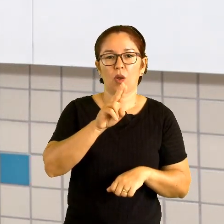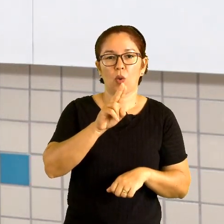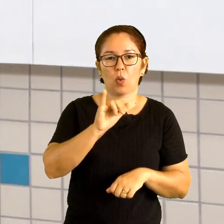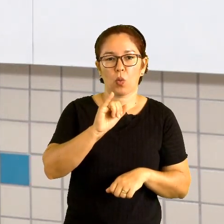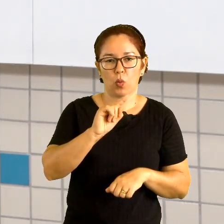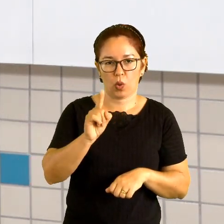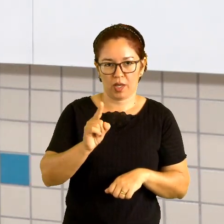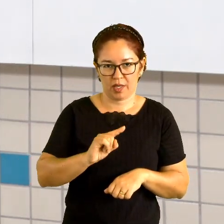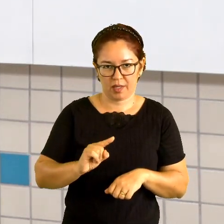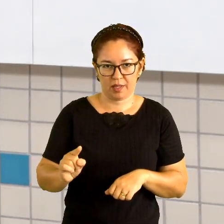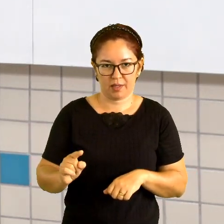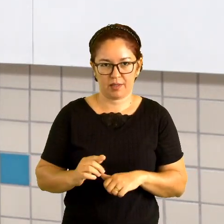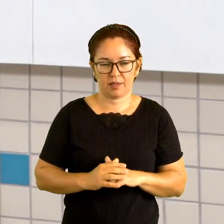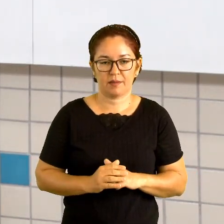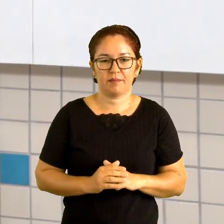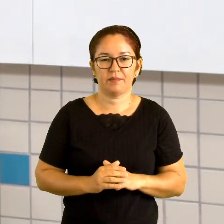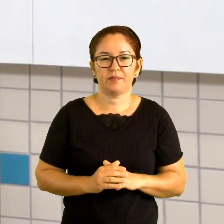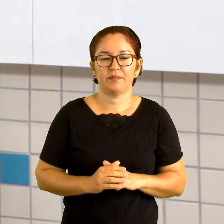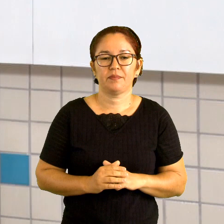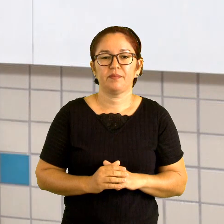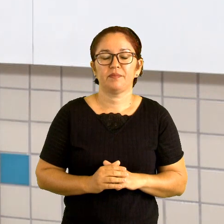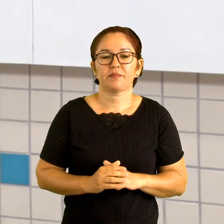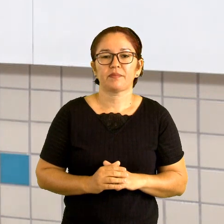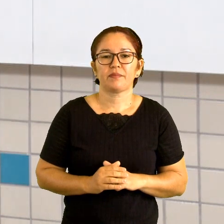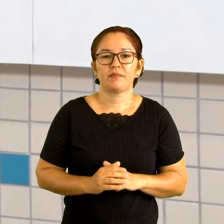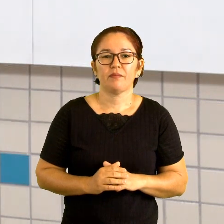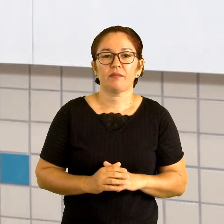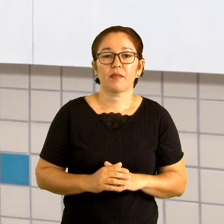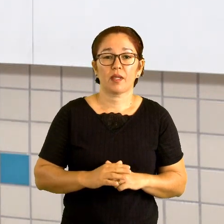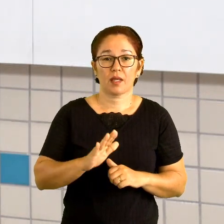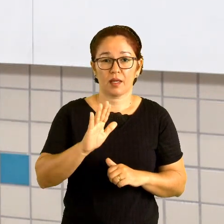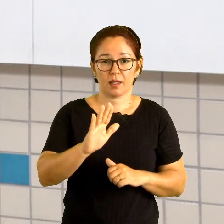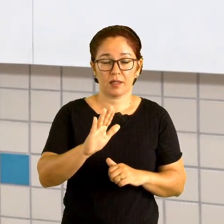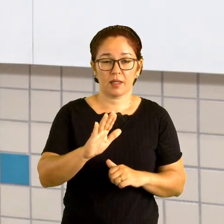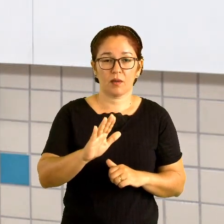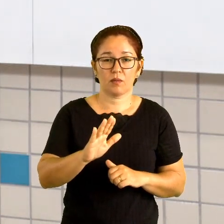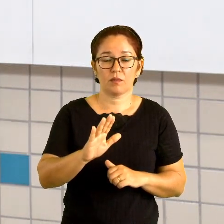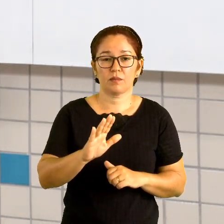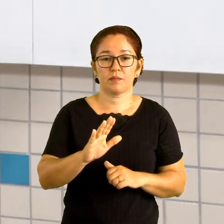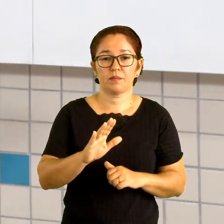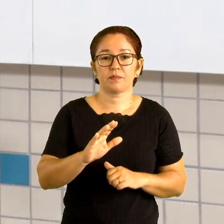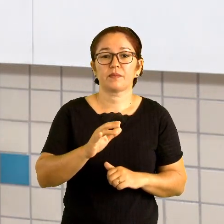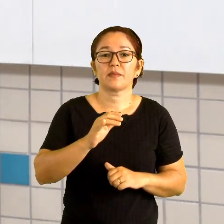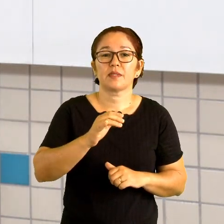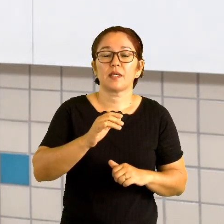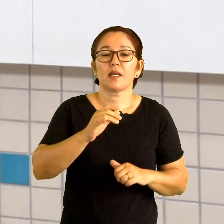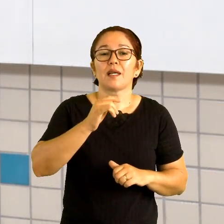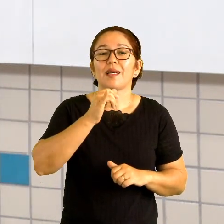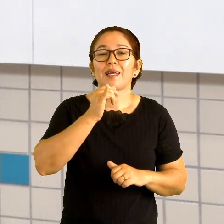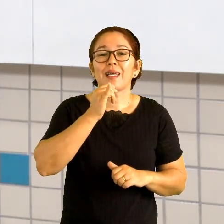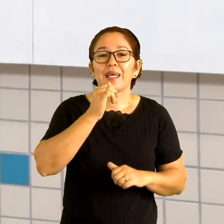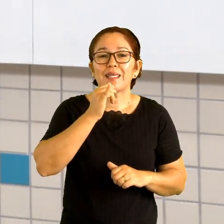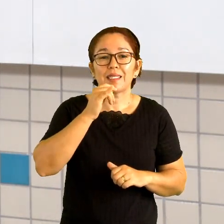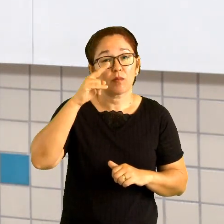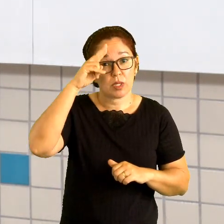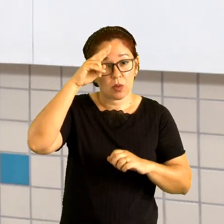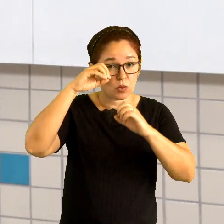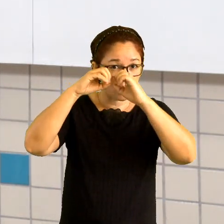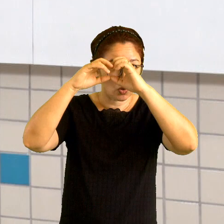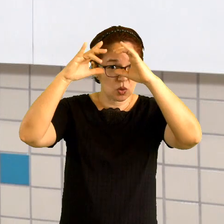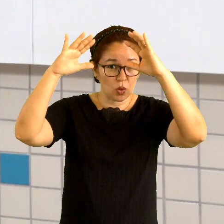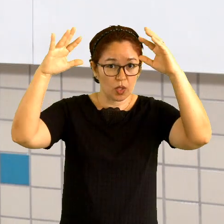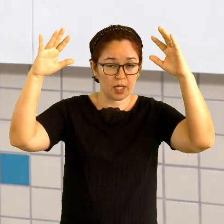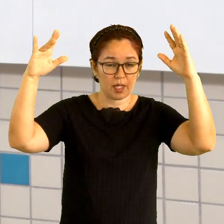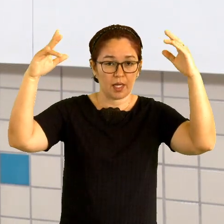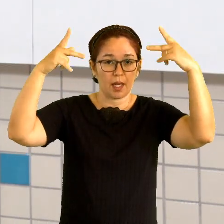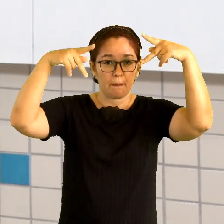original que é da Princesa e o Sapo. Então ele fez uma adaptação da história da Princesa e o Sapo em